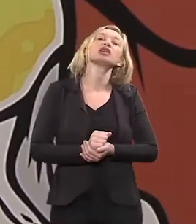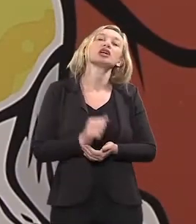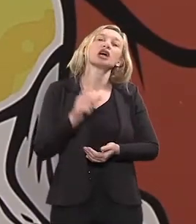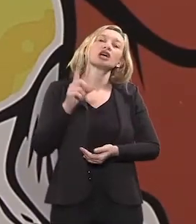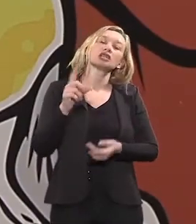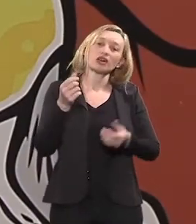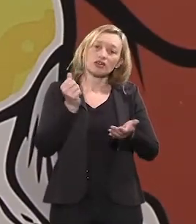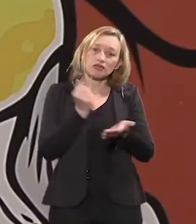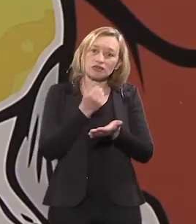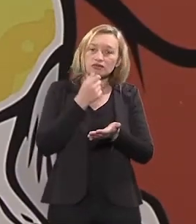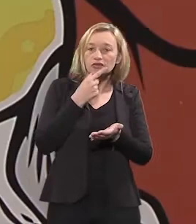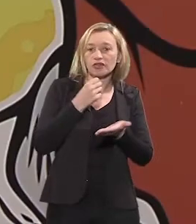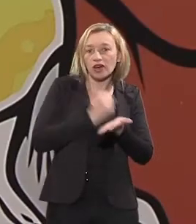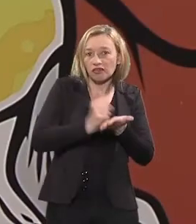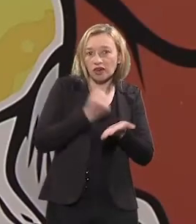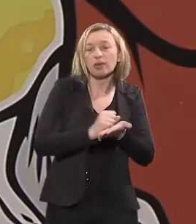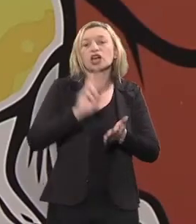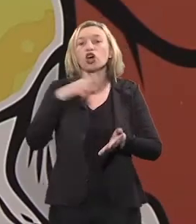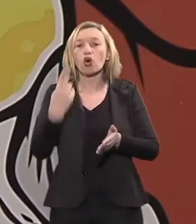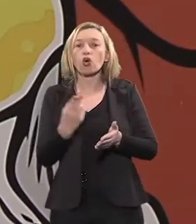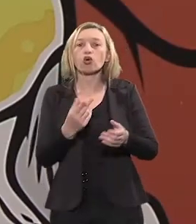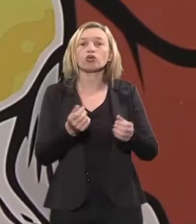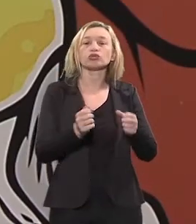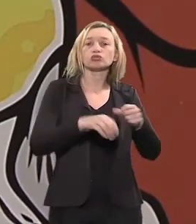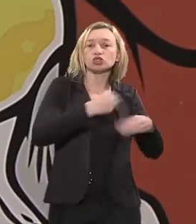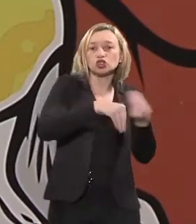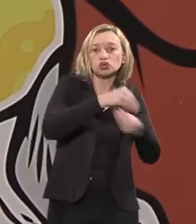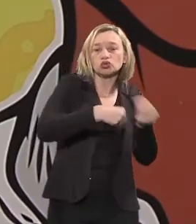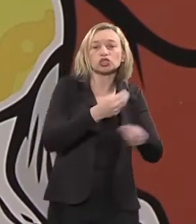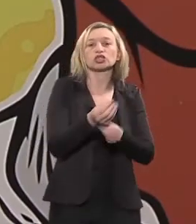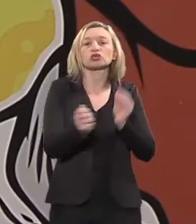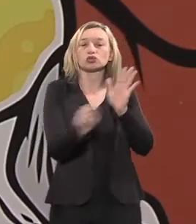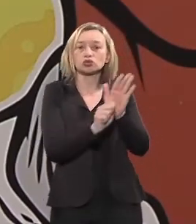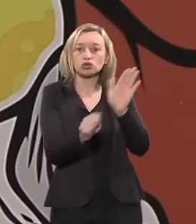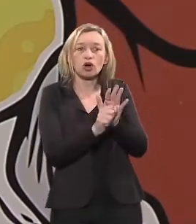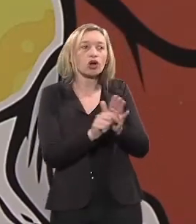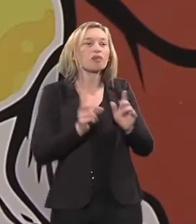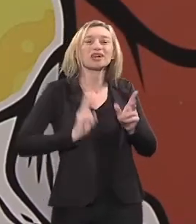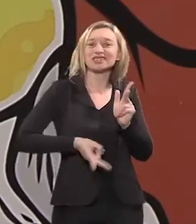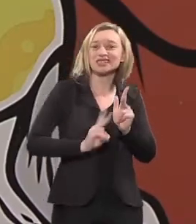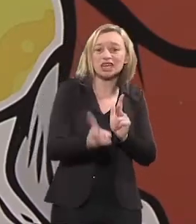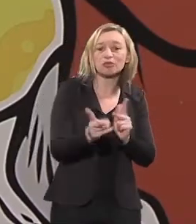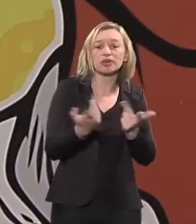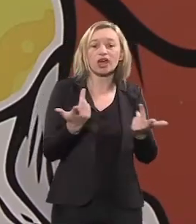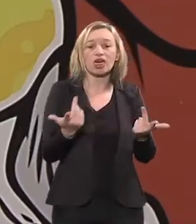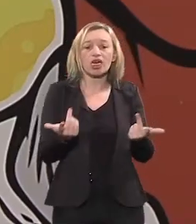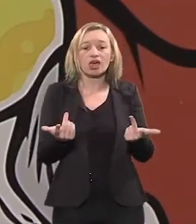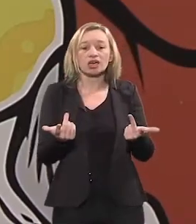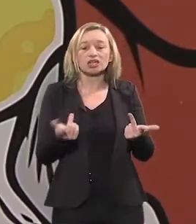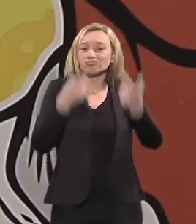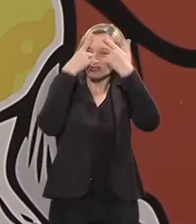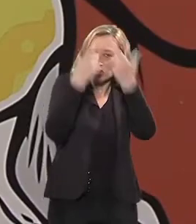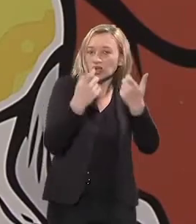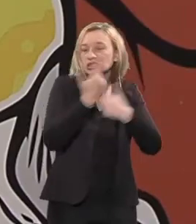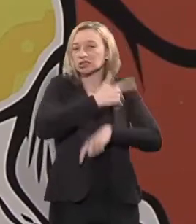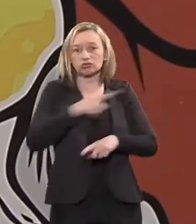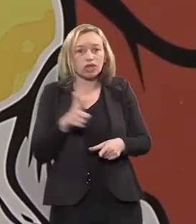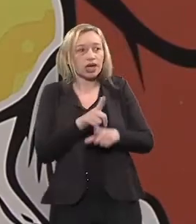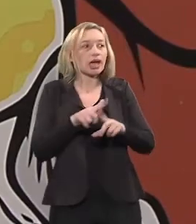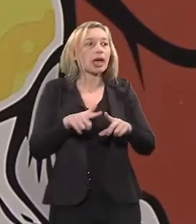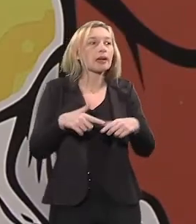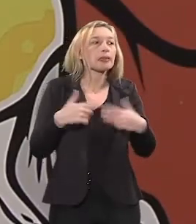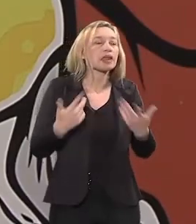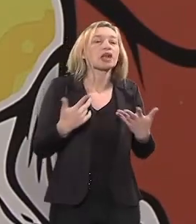drogaria, ou envolvidas com tráfico de drogas, mas é sempre aquele tráfico sem